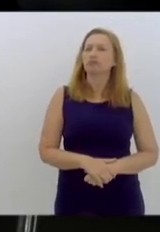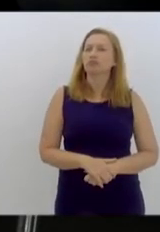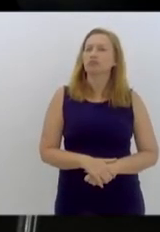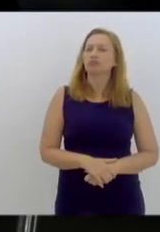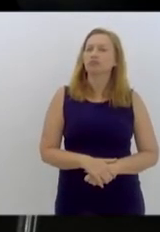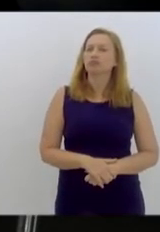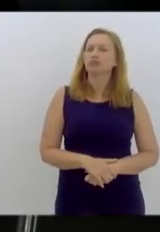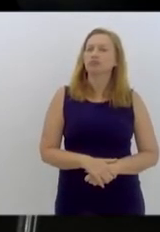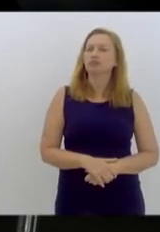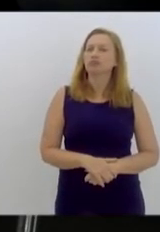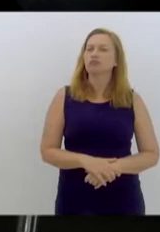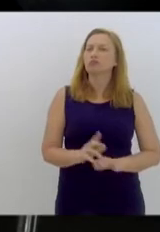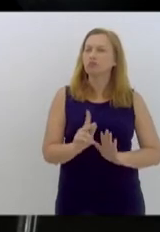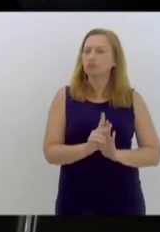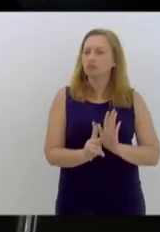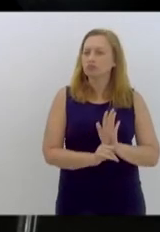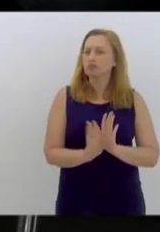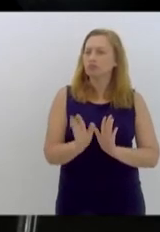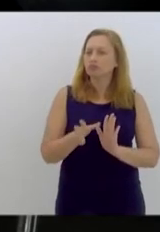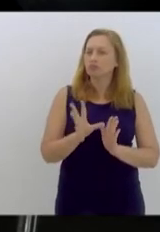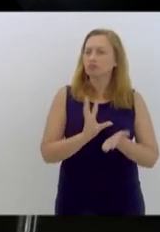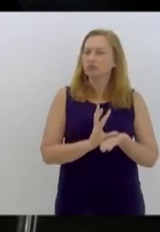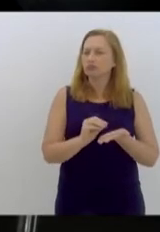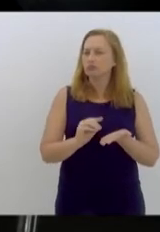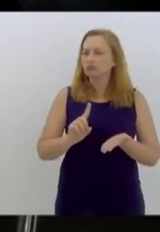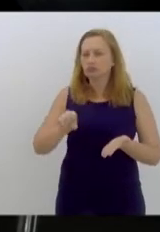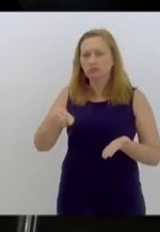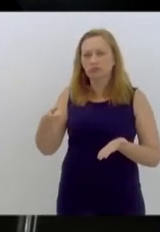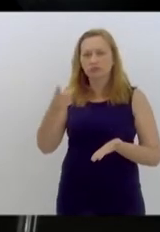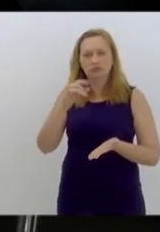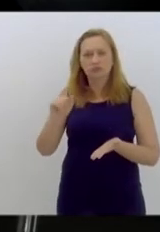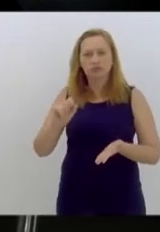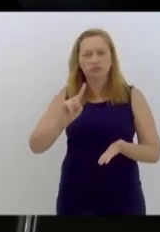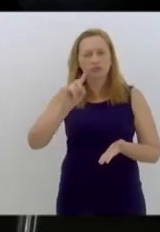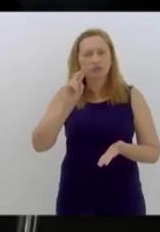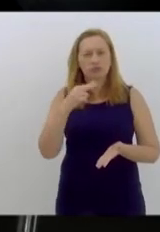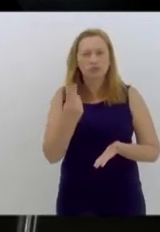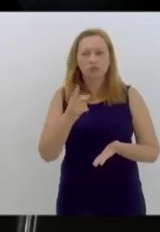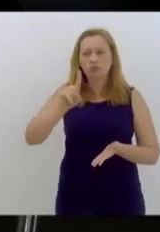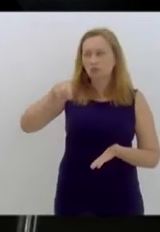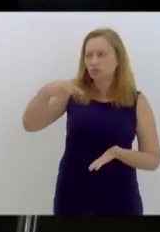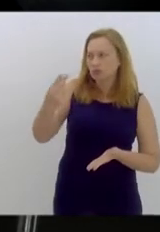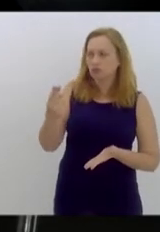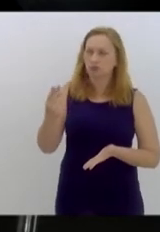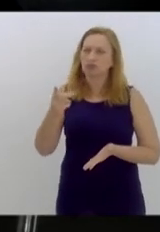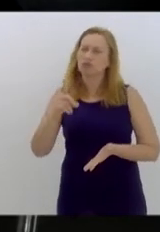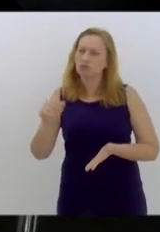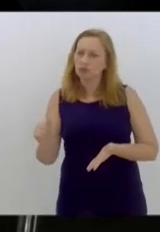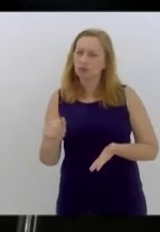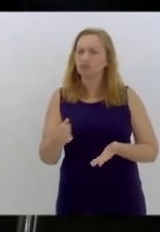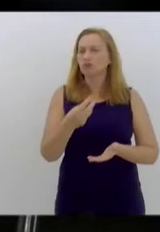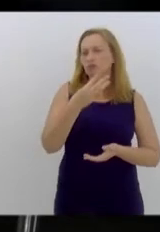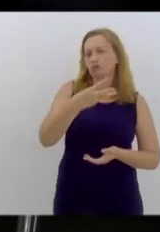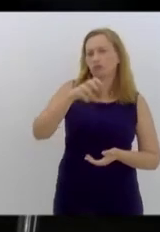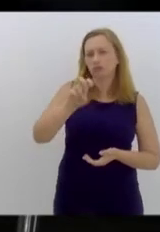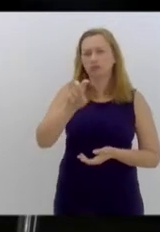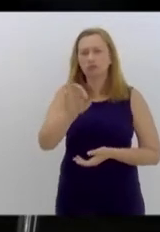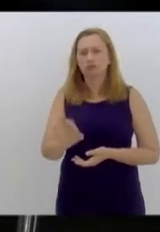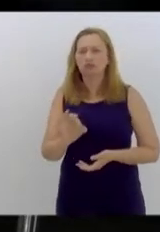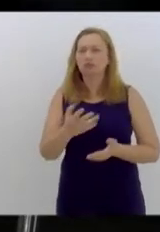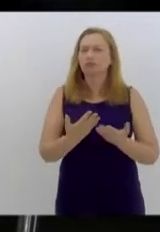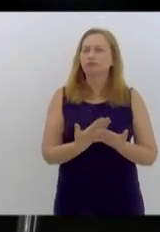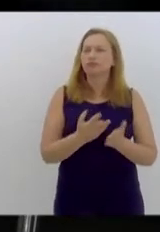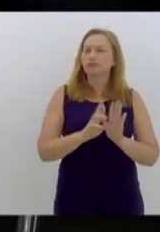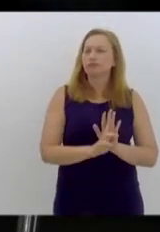para o projeto, que já tinha uma pauta para o dia seguinte ou dois dias depois. Esses 35% representariam